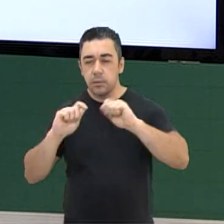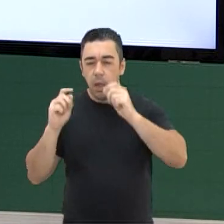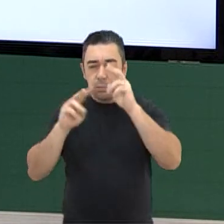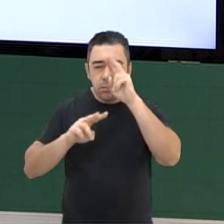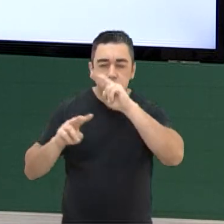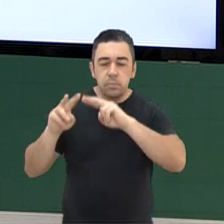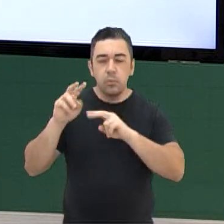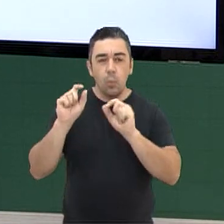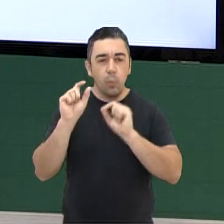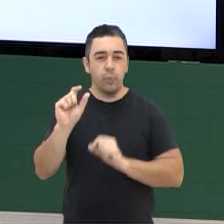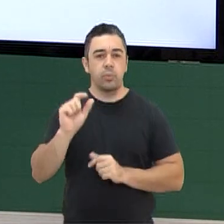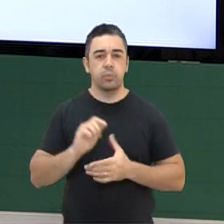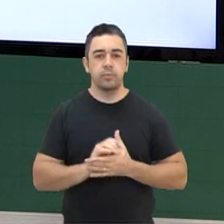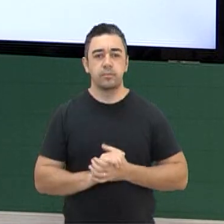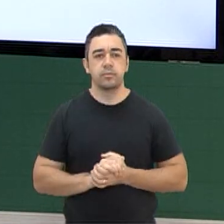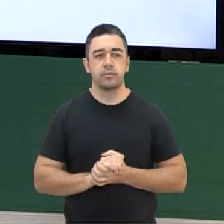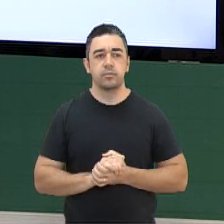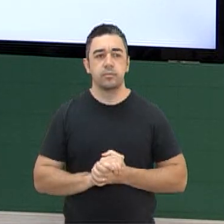imagens.